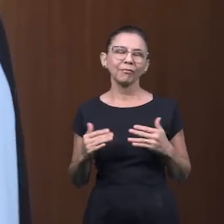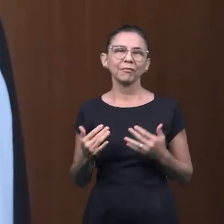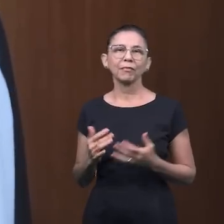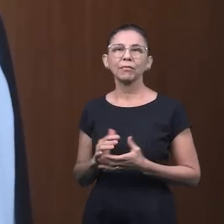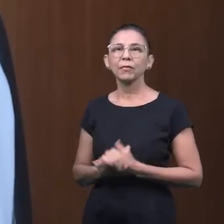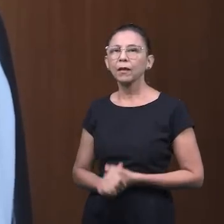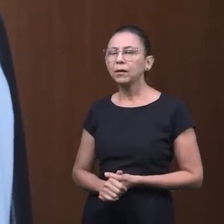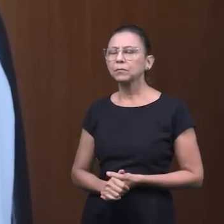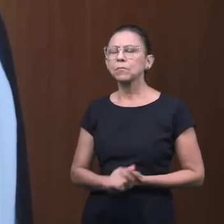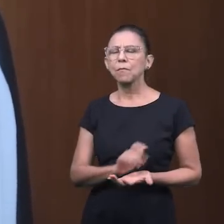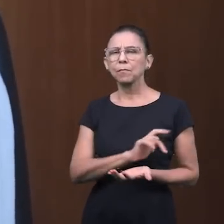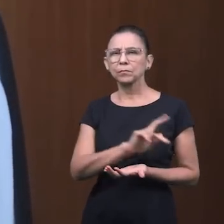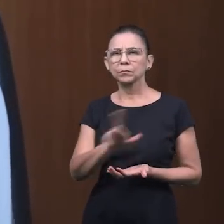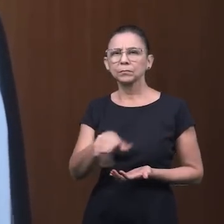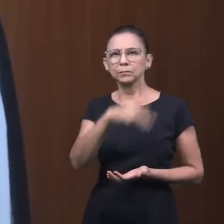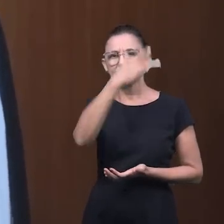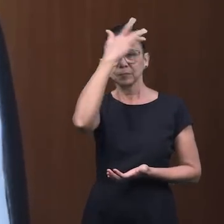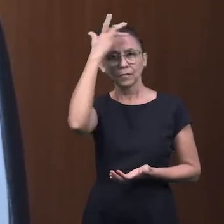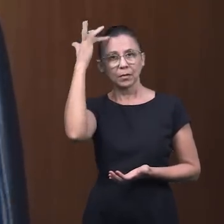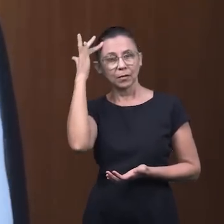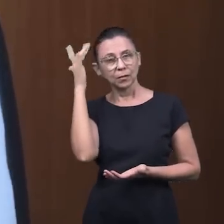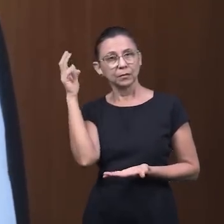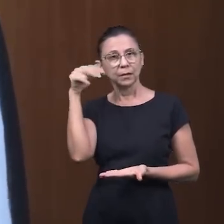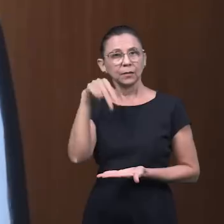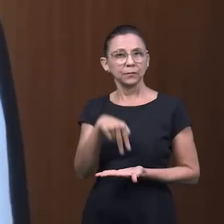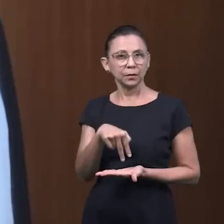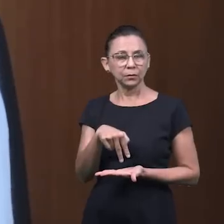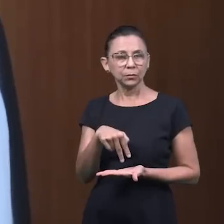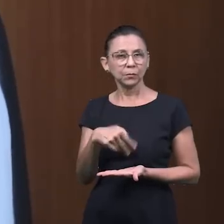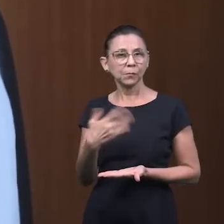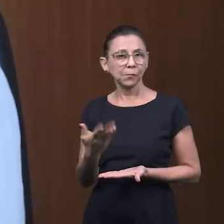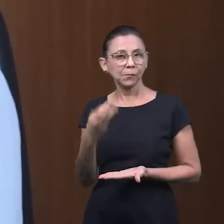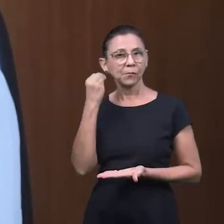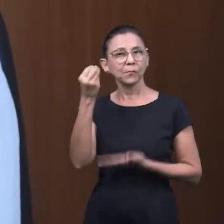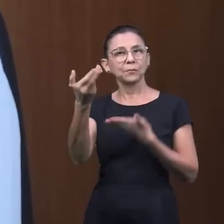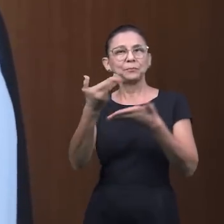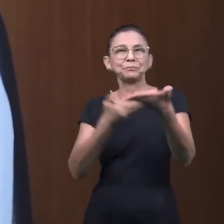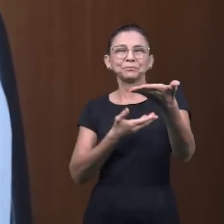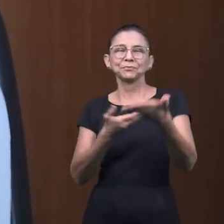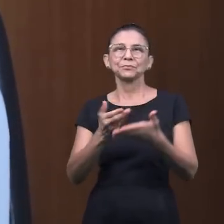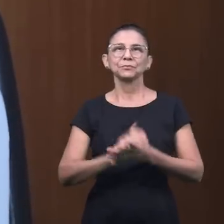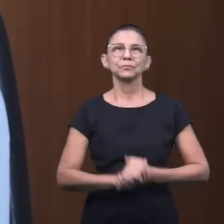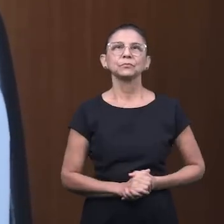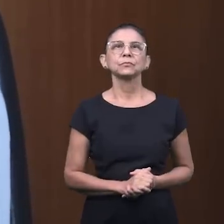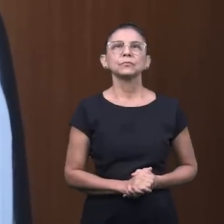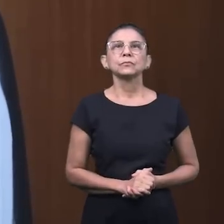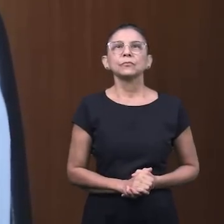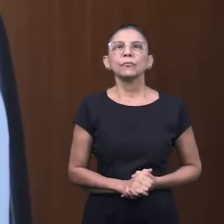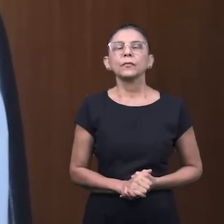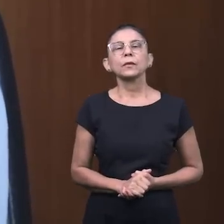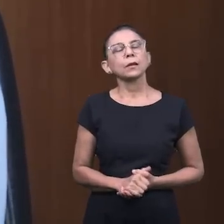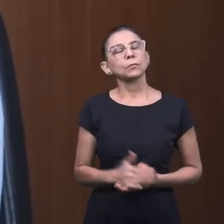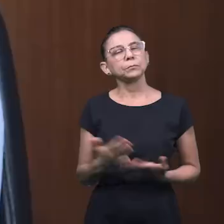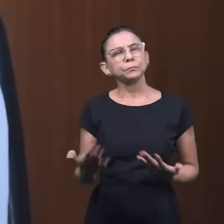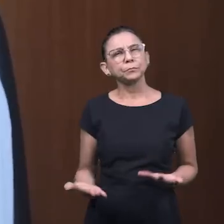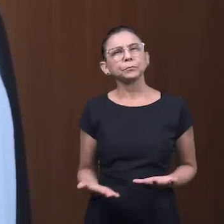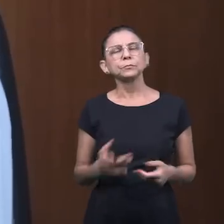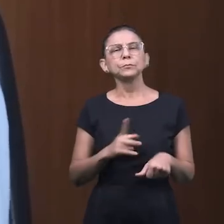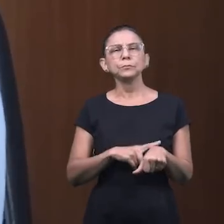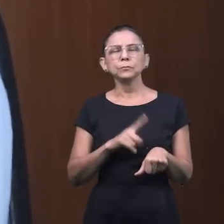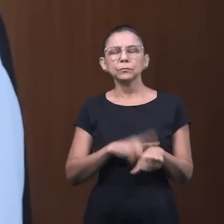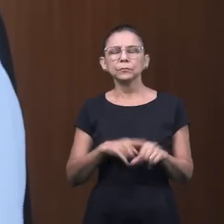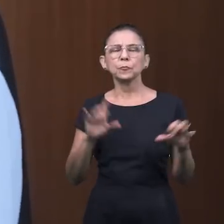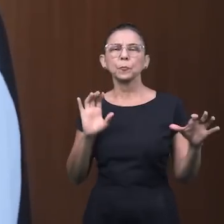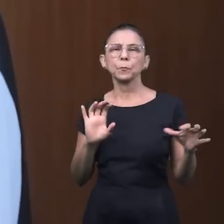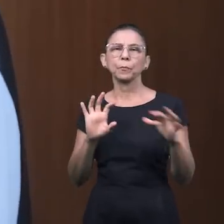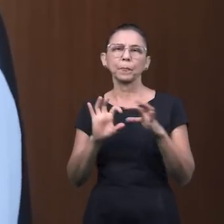a gente tem recebido vários irmãos que têm compartilhado as suas experiências aqui com a gente. Tem sido momentos